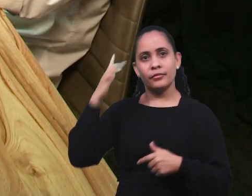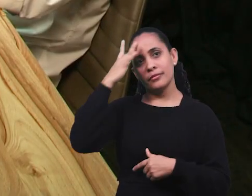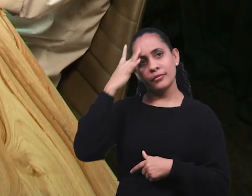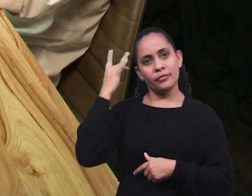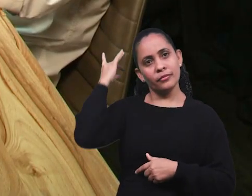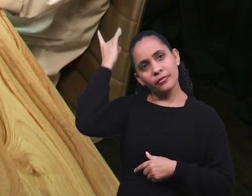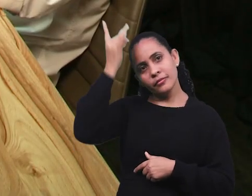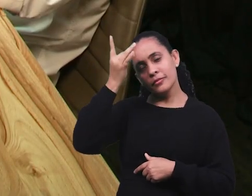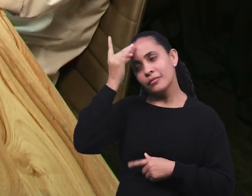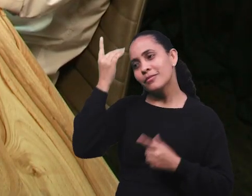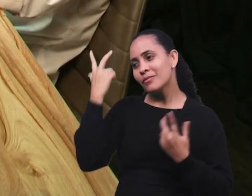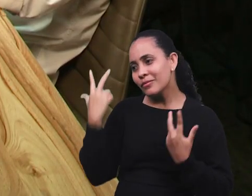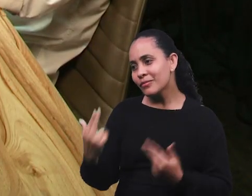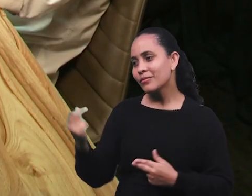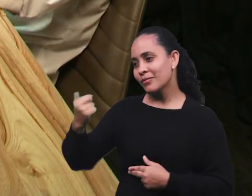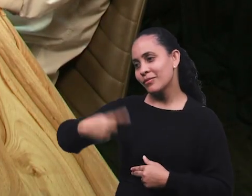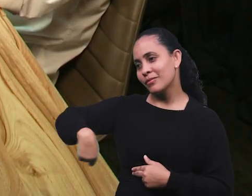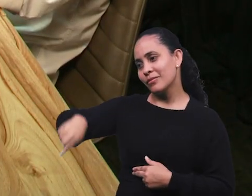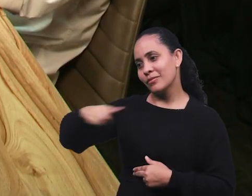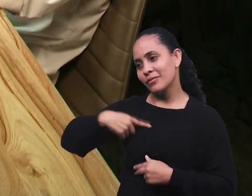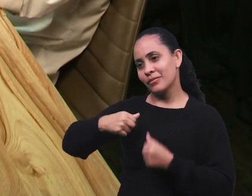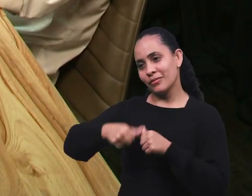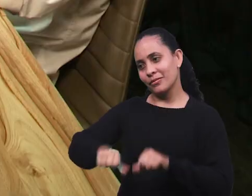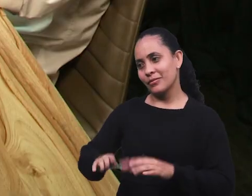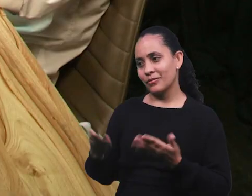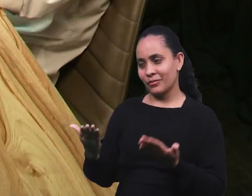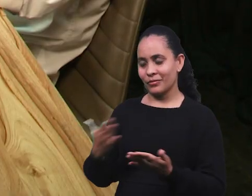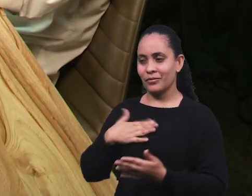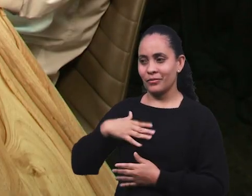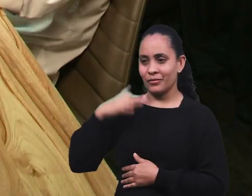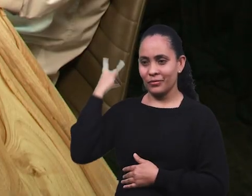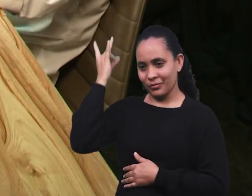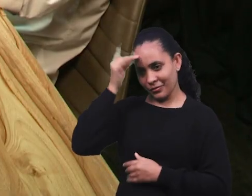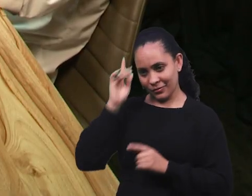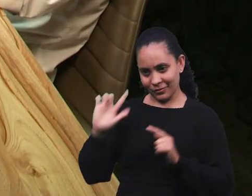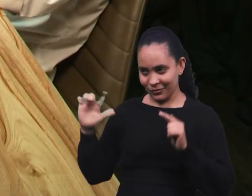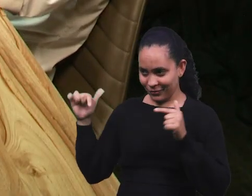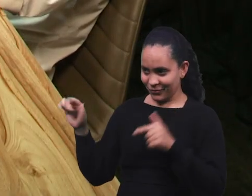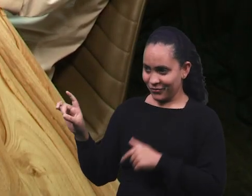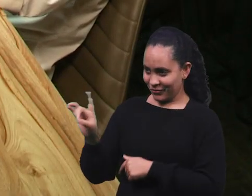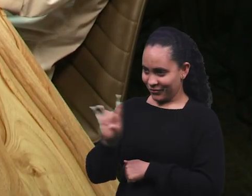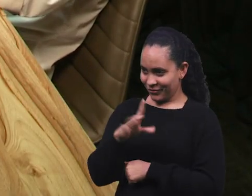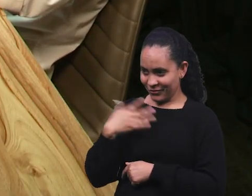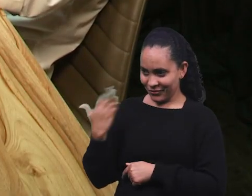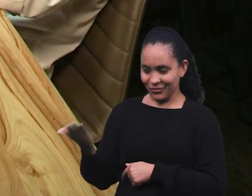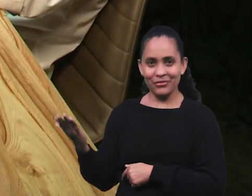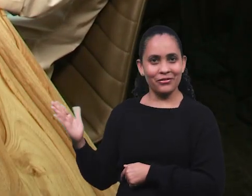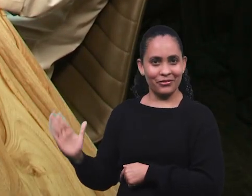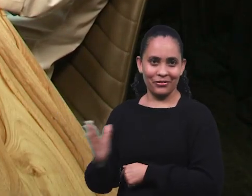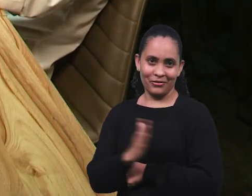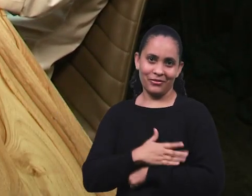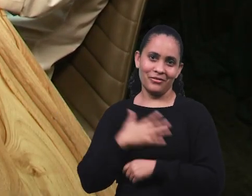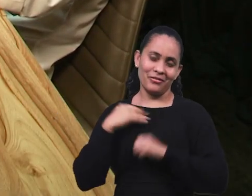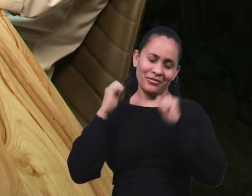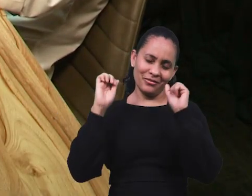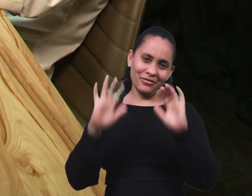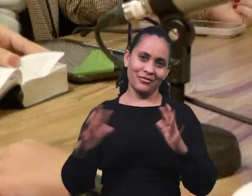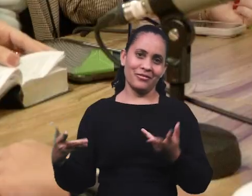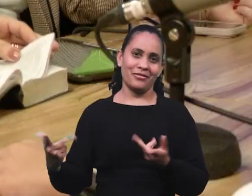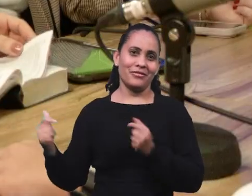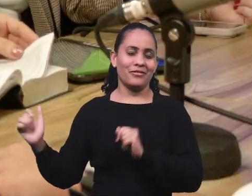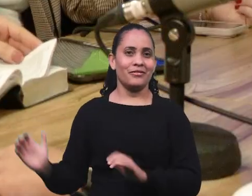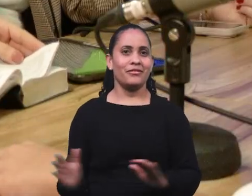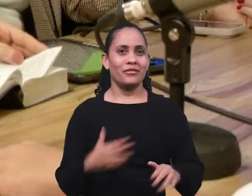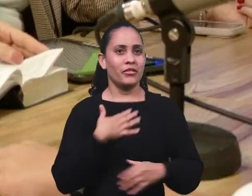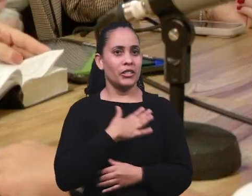do Espírito Santo. E foi exatamente como vocês estavam quando o Senhor se manifestou, né? Na vida de cada um de vocês. Que bênção. Que